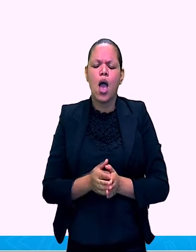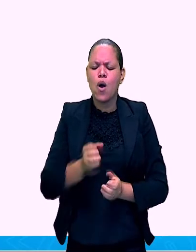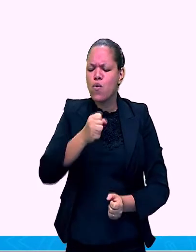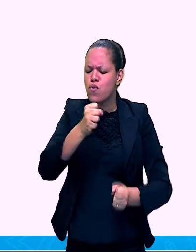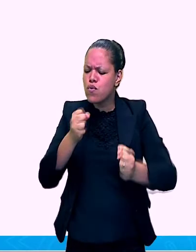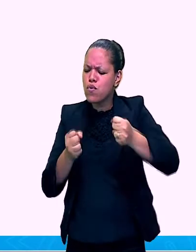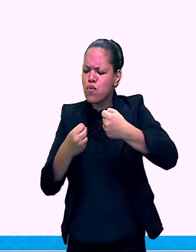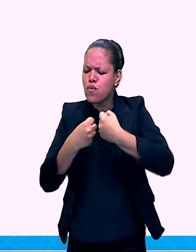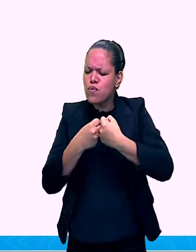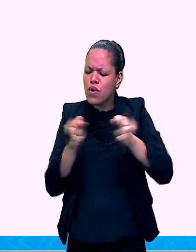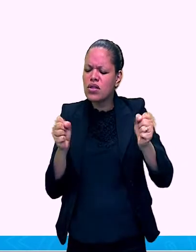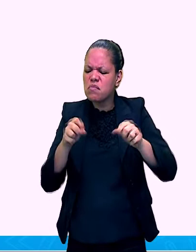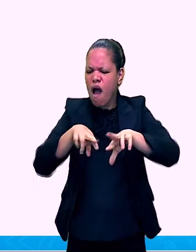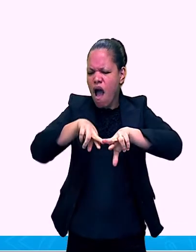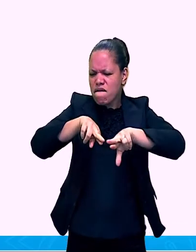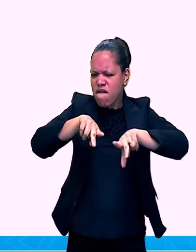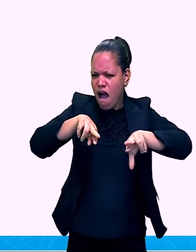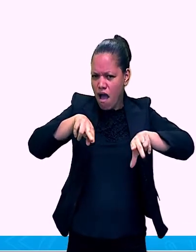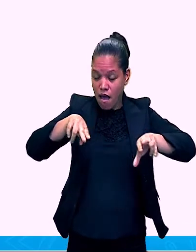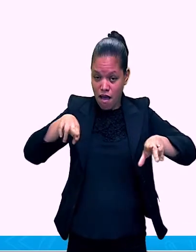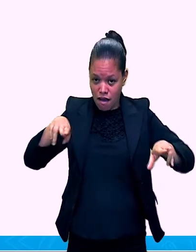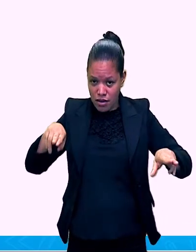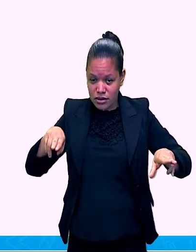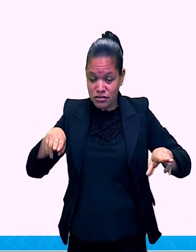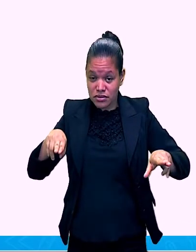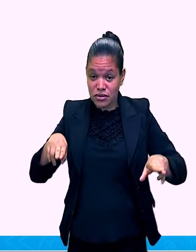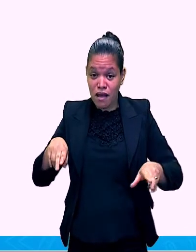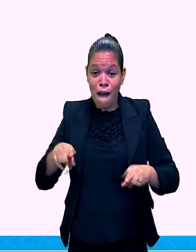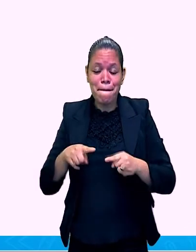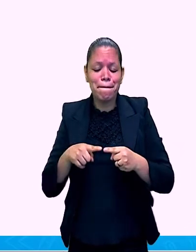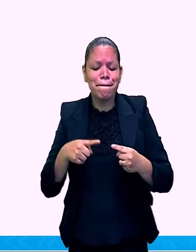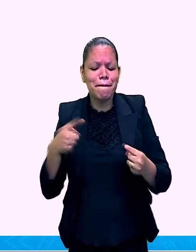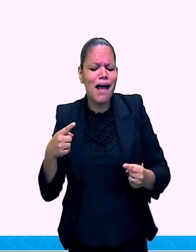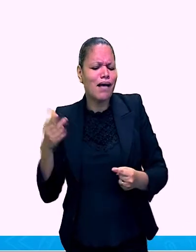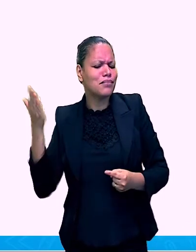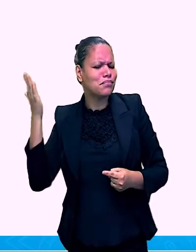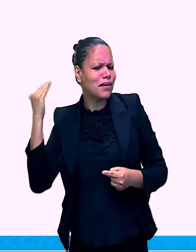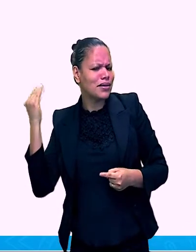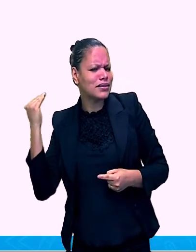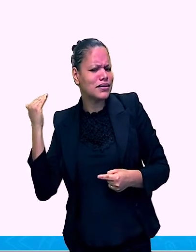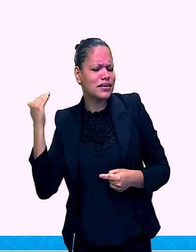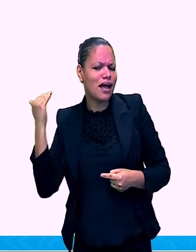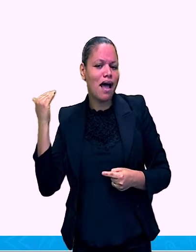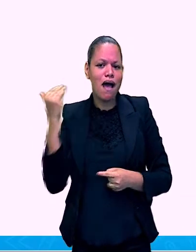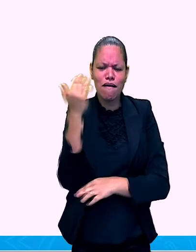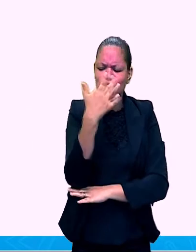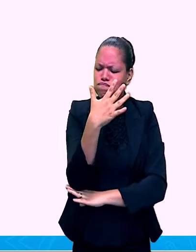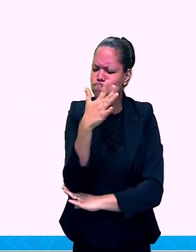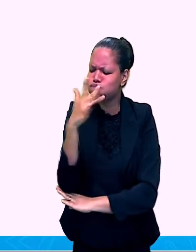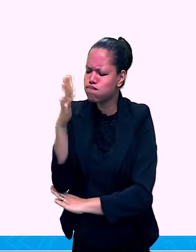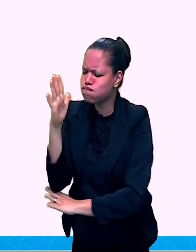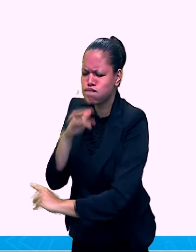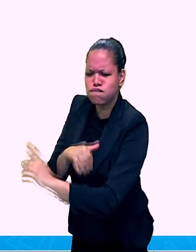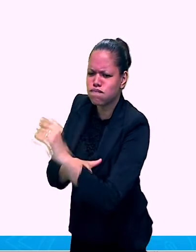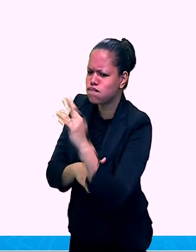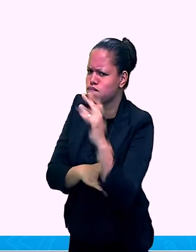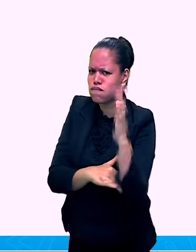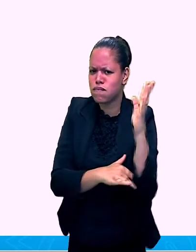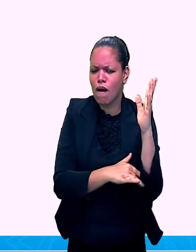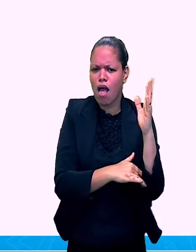no meio da floresta, no meio ali, não haviam caminhos possíveis para eles fazerem esse